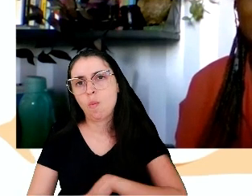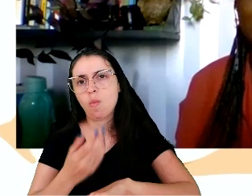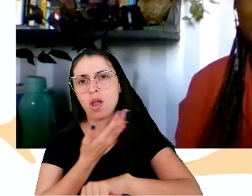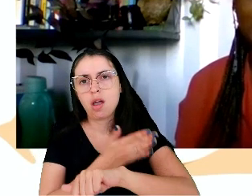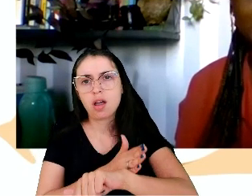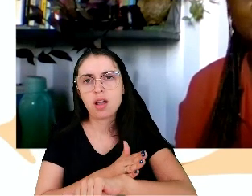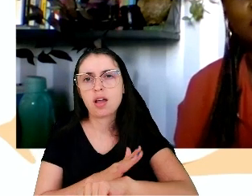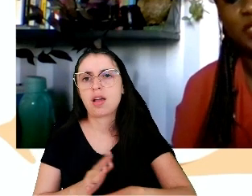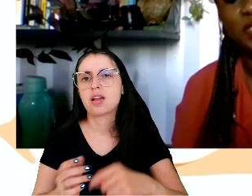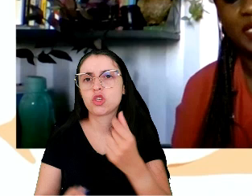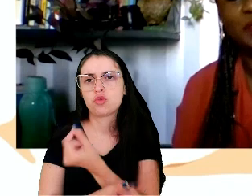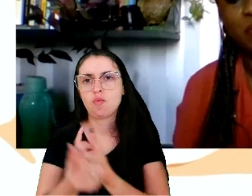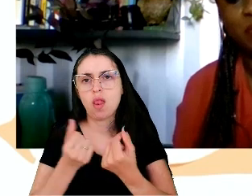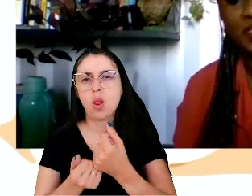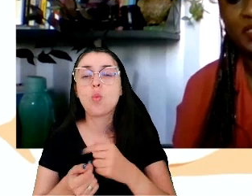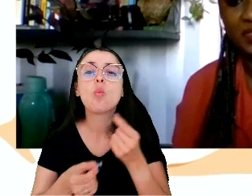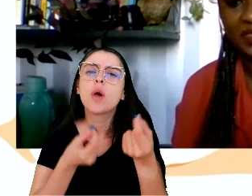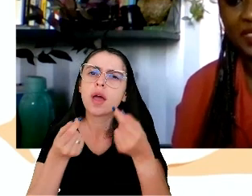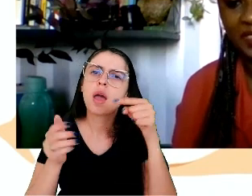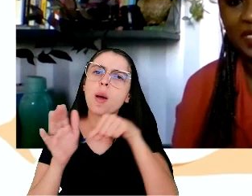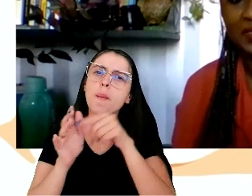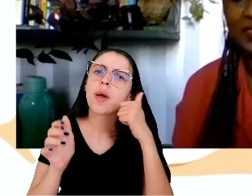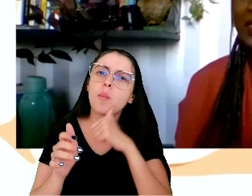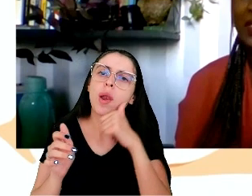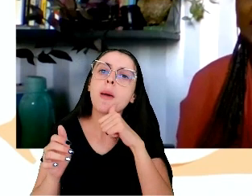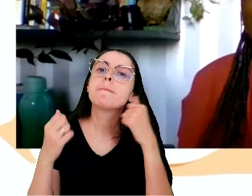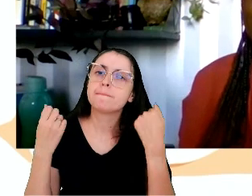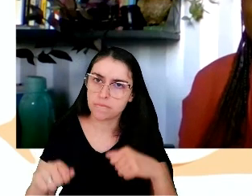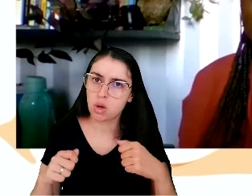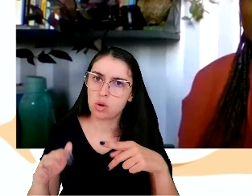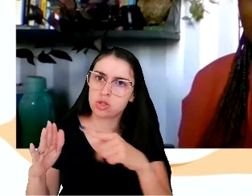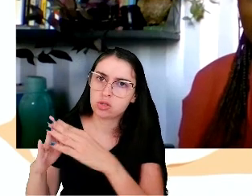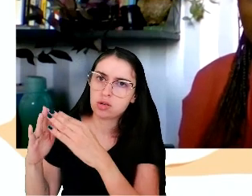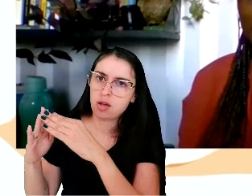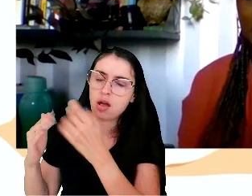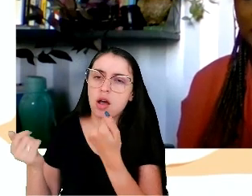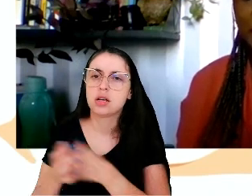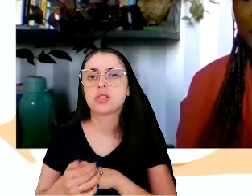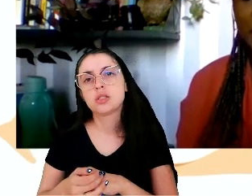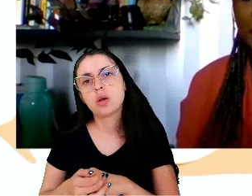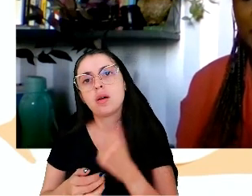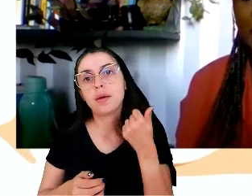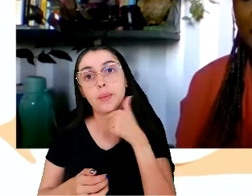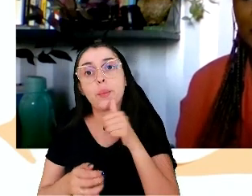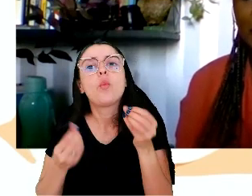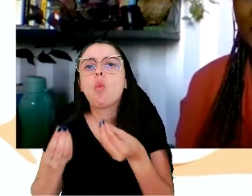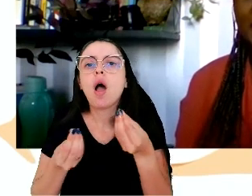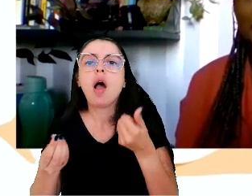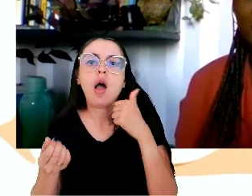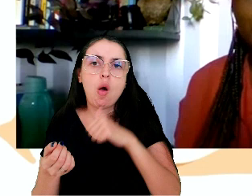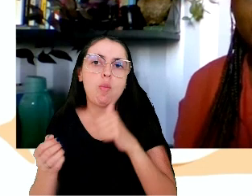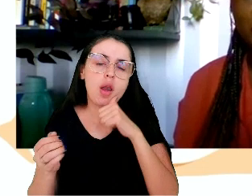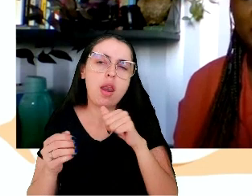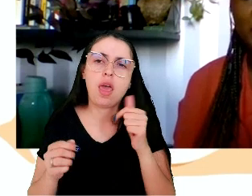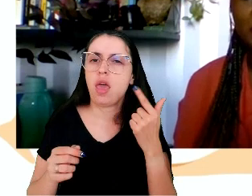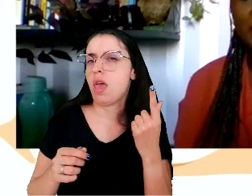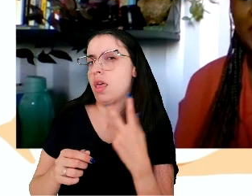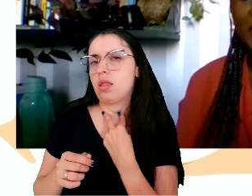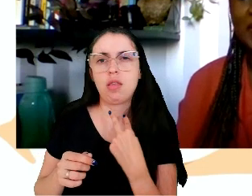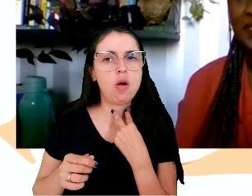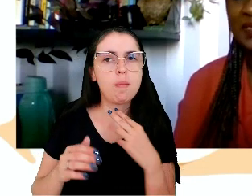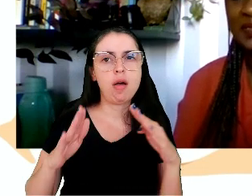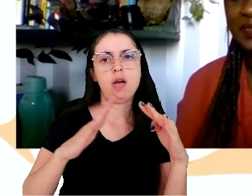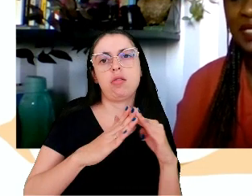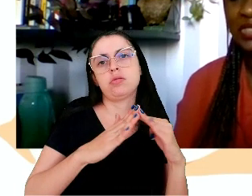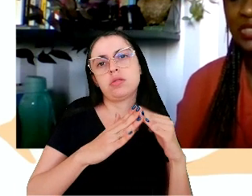classe, determina quem são as mulheres que podem estar em casa e quem são as mulheres que não podem. Mas também apontam para